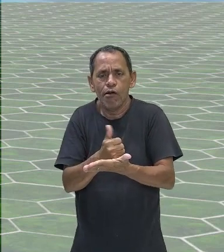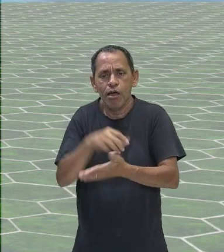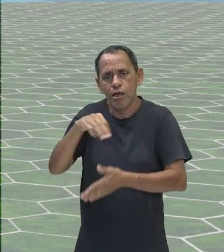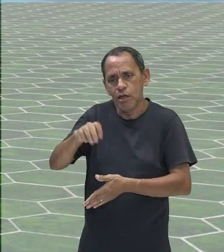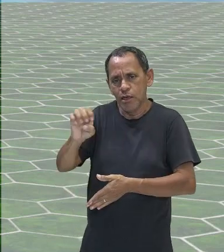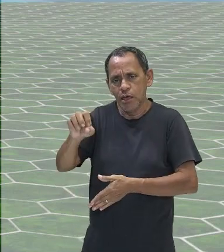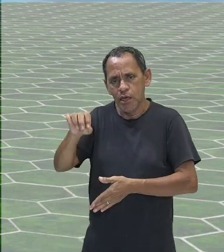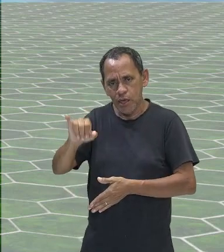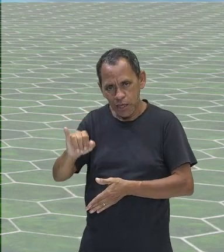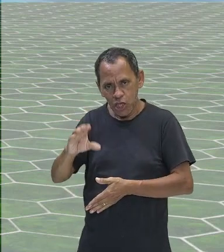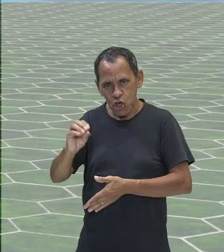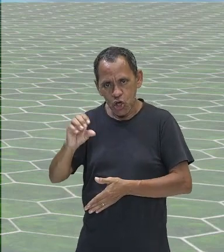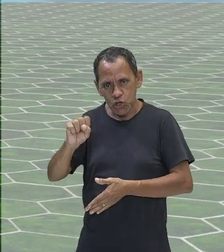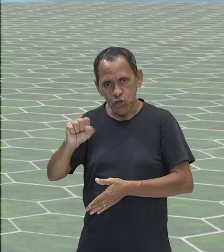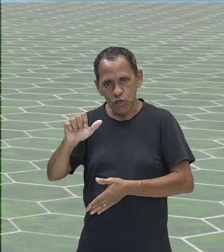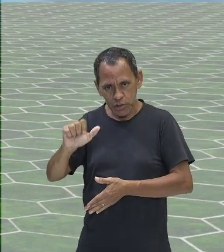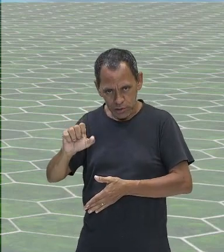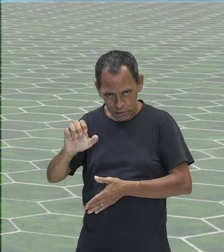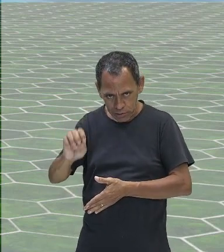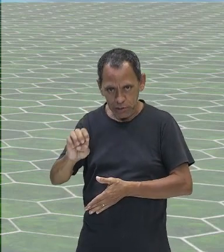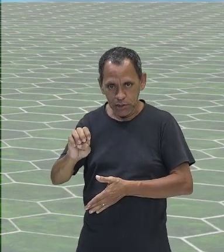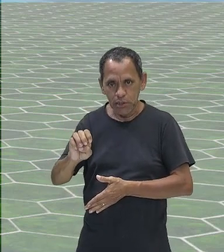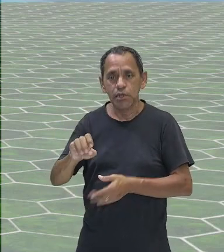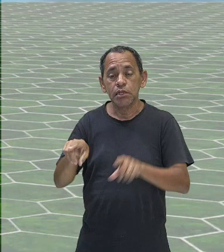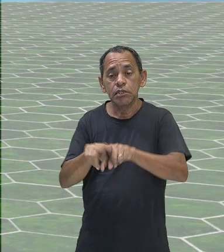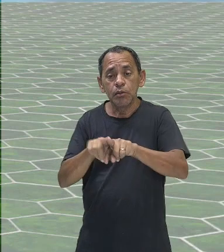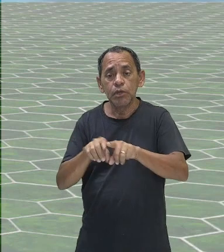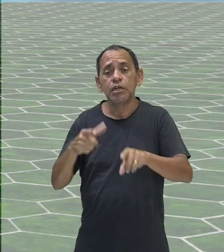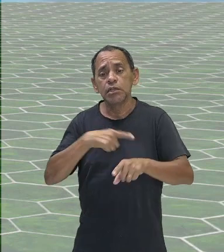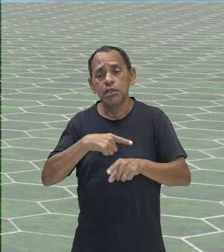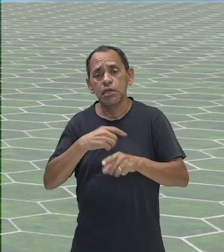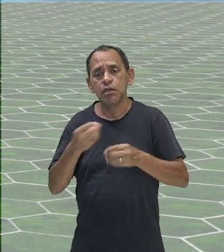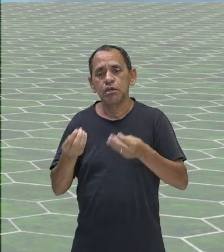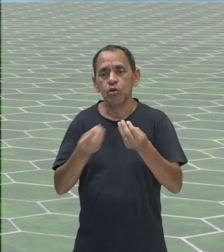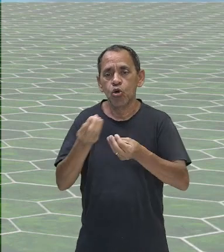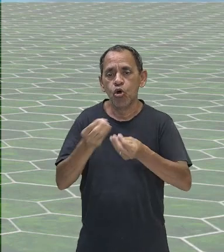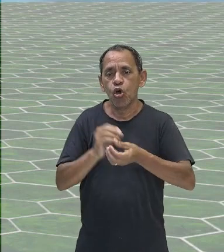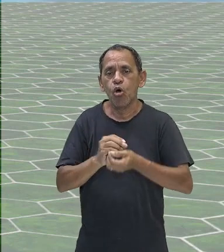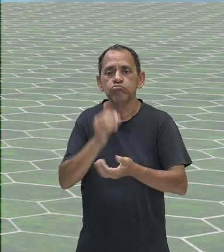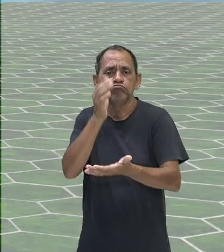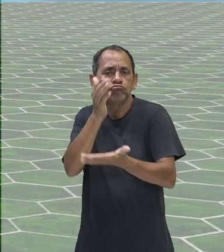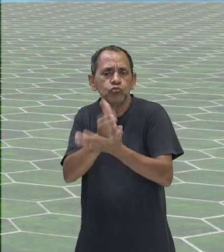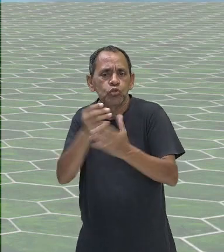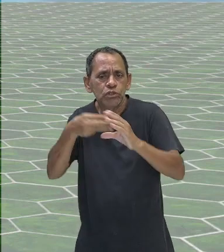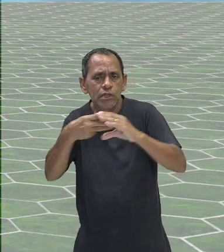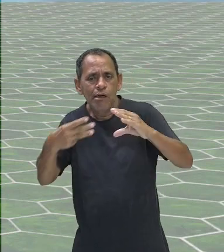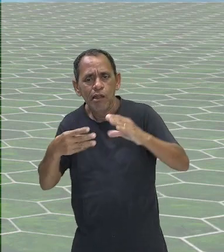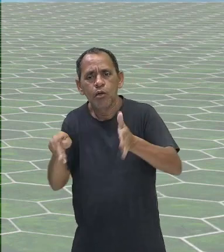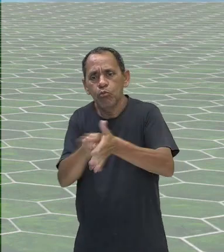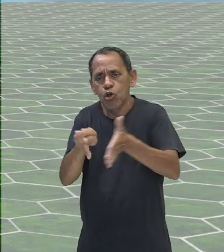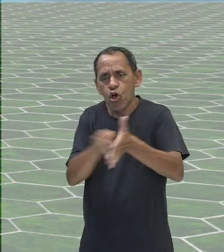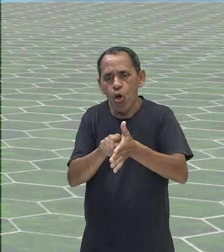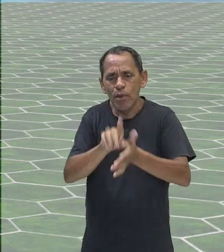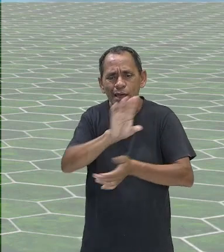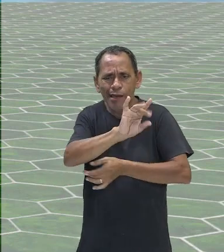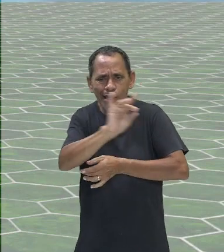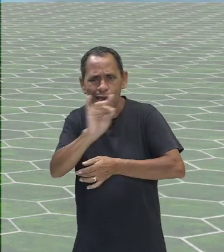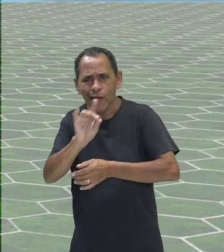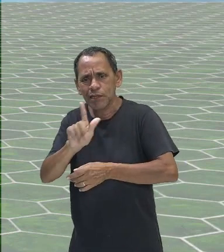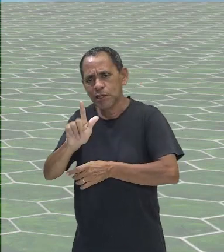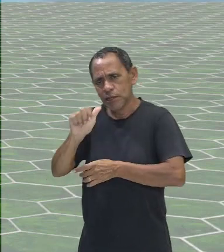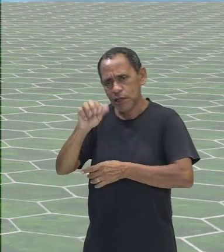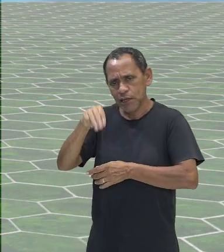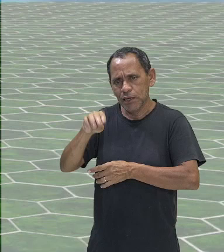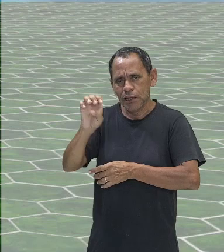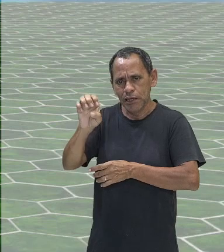na formação desses gametas, ele vai ter ali a divisão celular. E aí cada gameta masculino vai